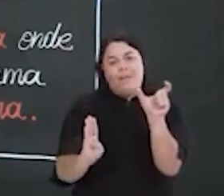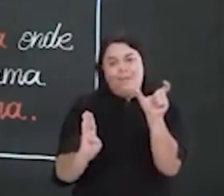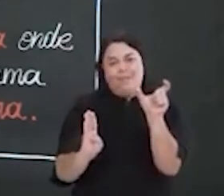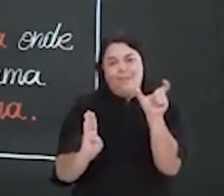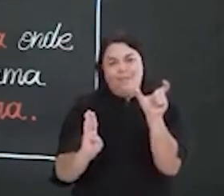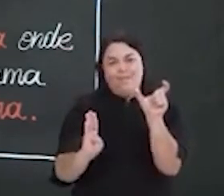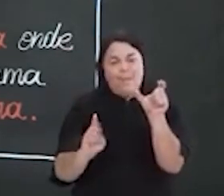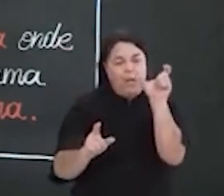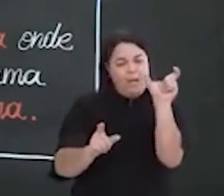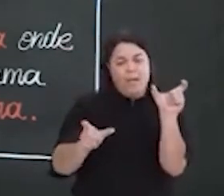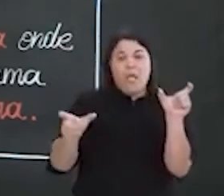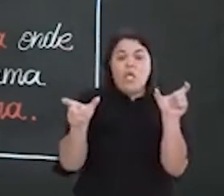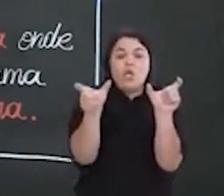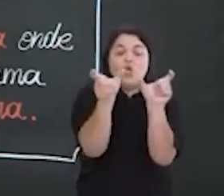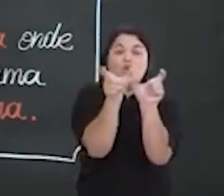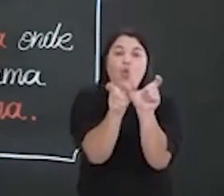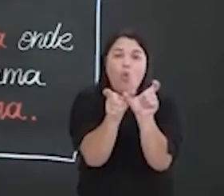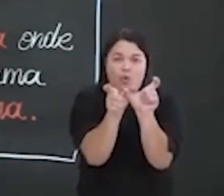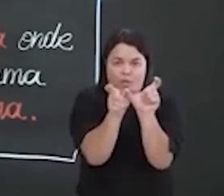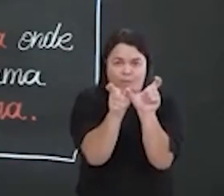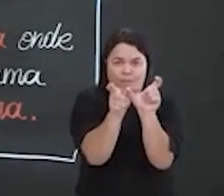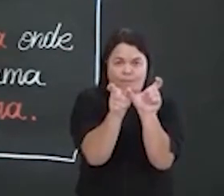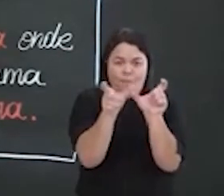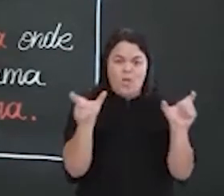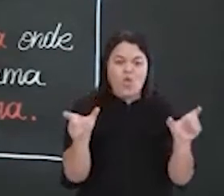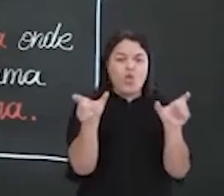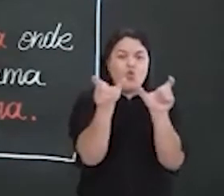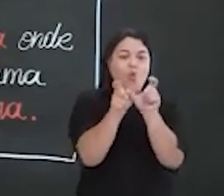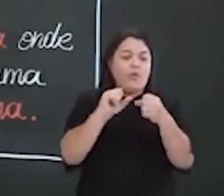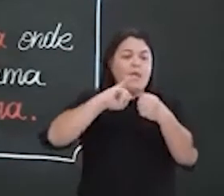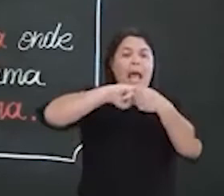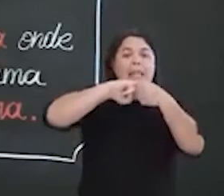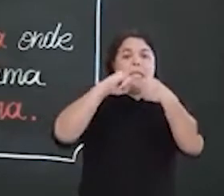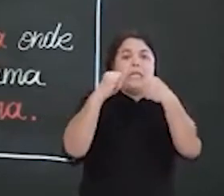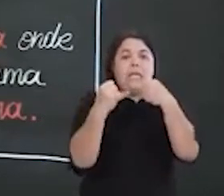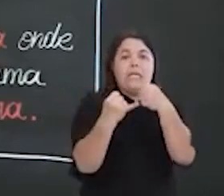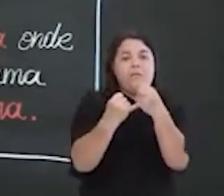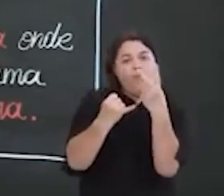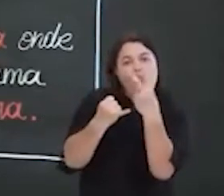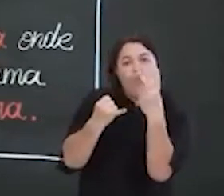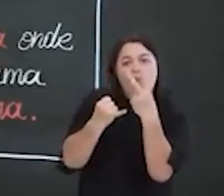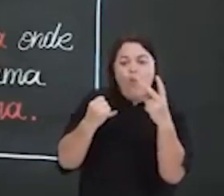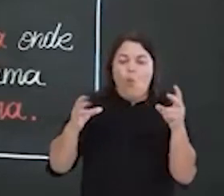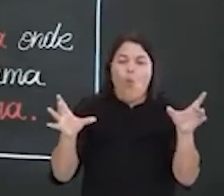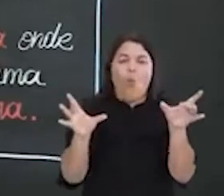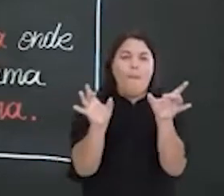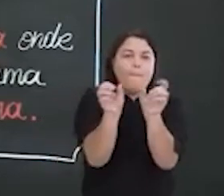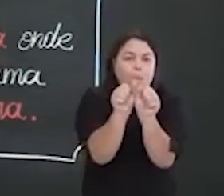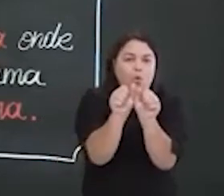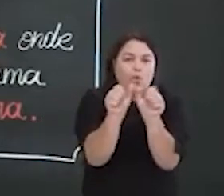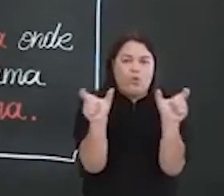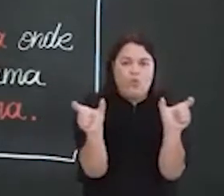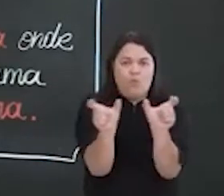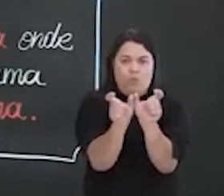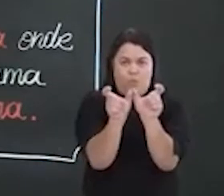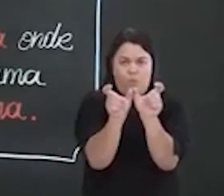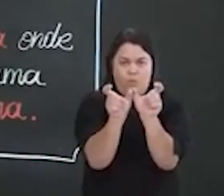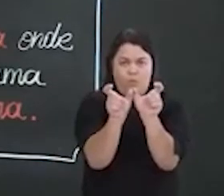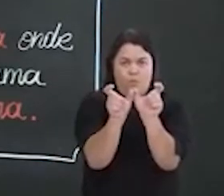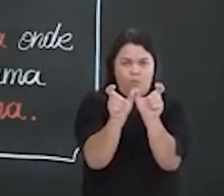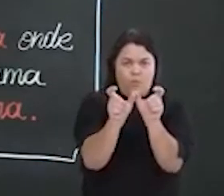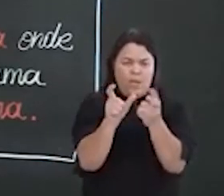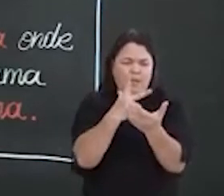adjetivo composto no feminino. Por que no feminino? Porque tem que concordar com o substantivo ao qual ele se refere. Lembra que eu